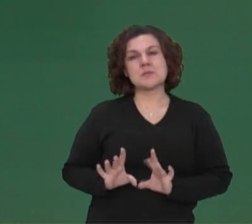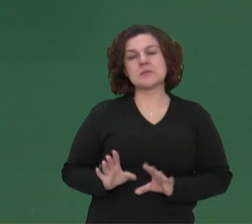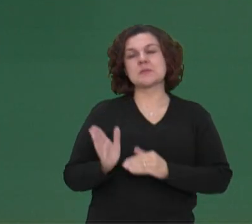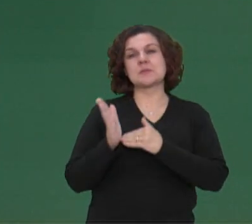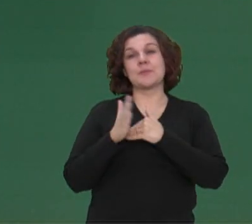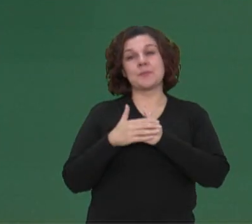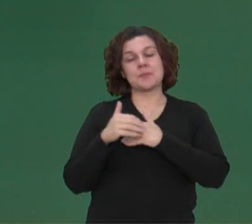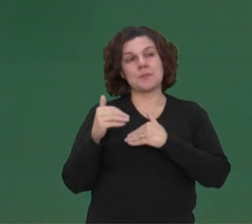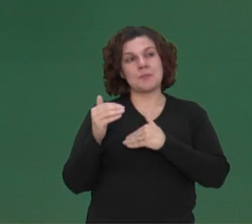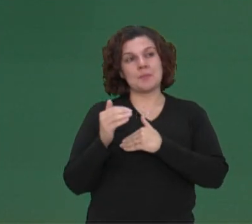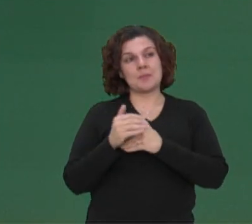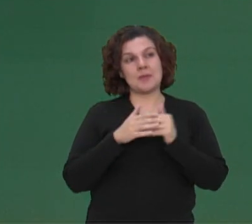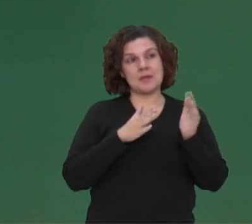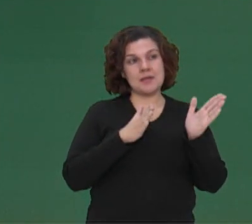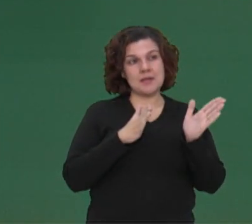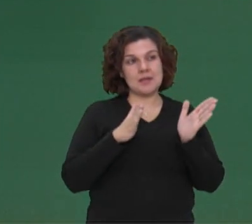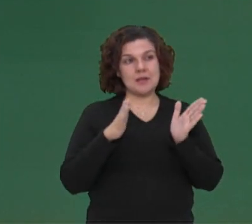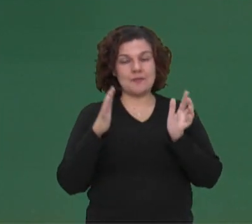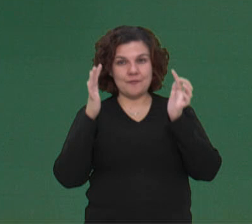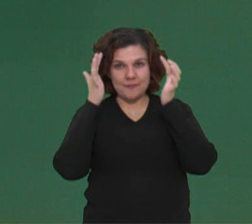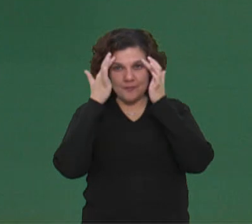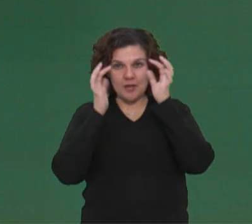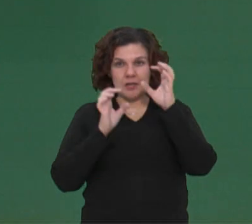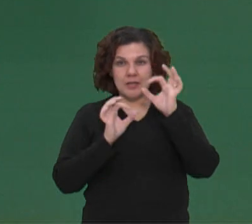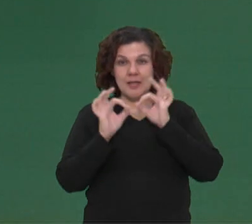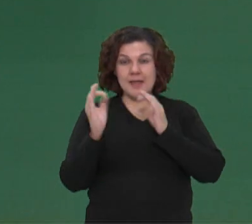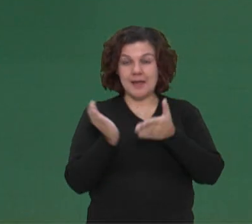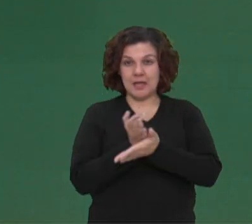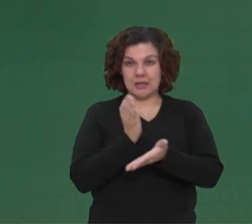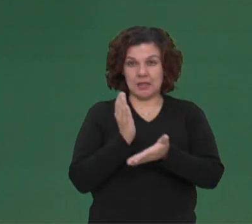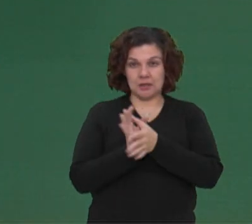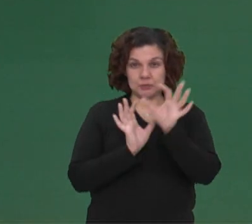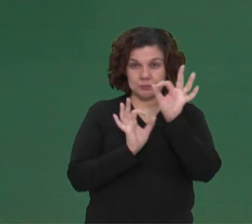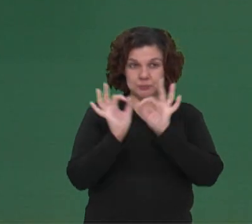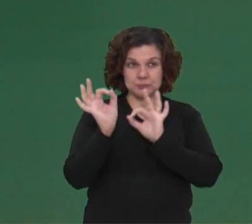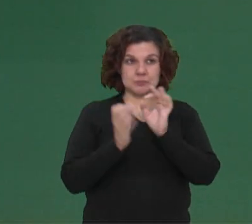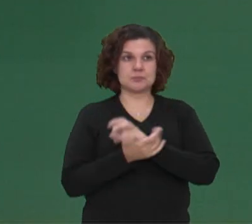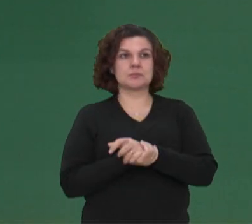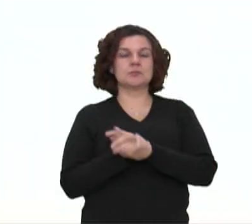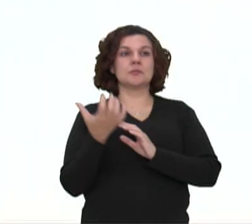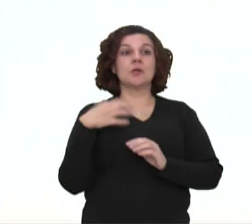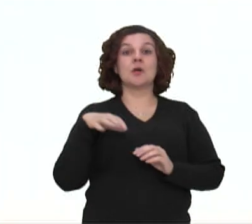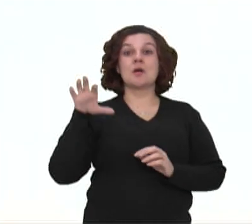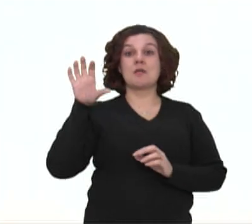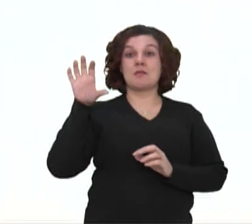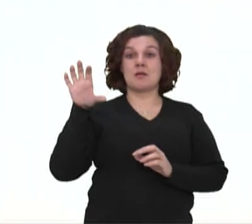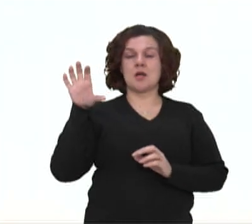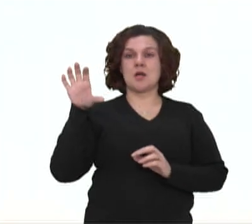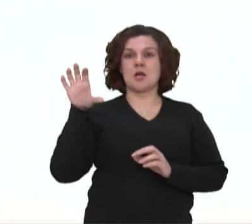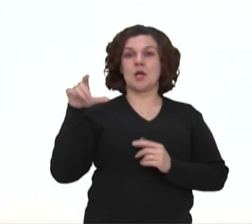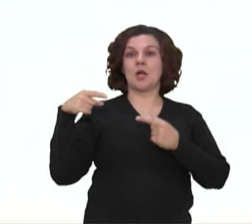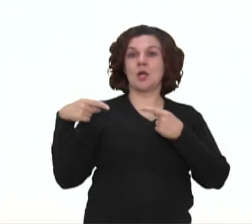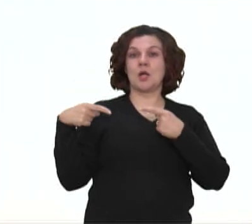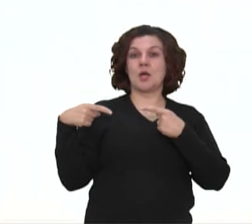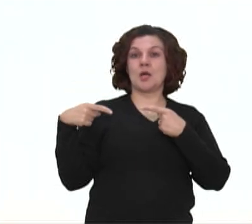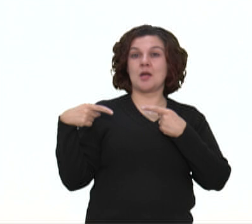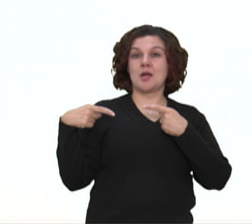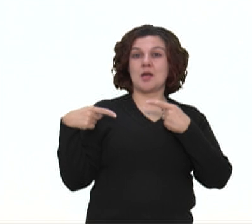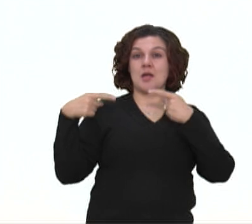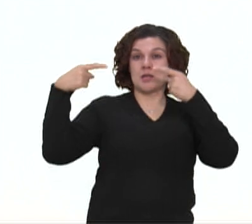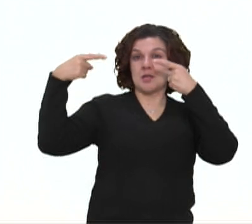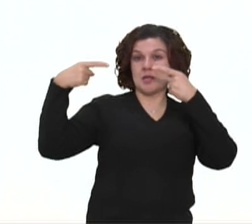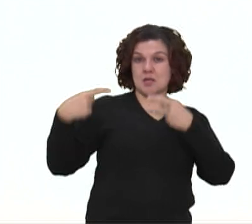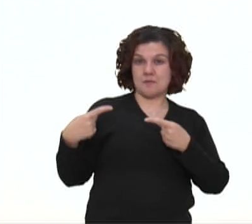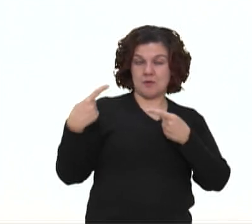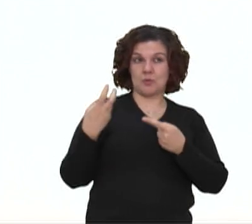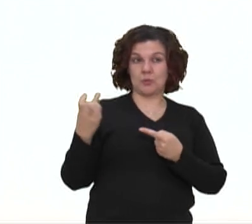atenção no raciocínio, vai ajeitando ali no teu caderno como é que fica. Os grupos étnicos rivais disputam